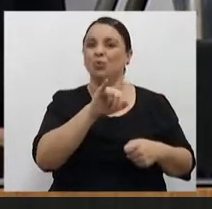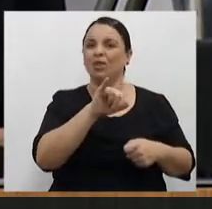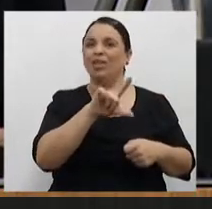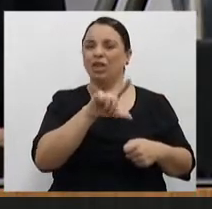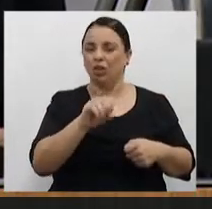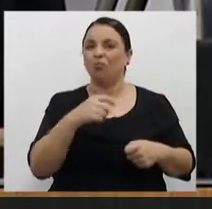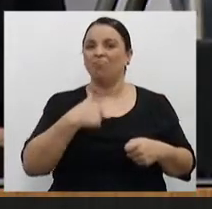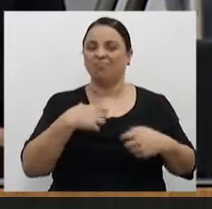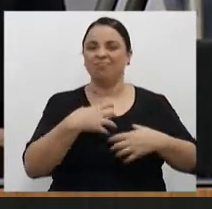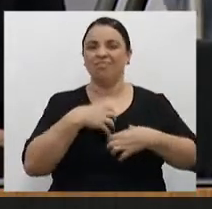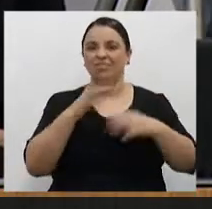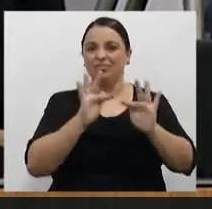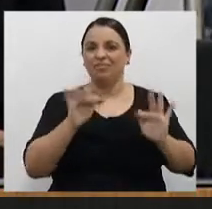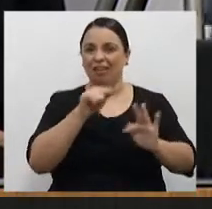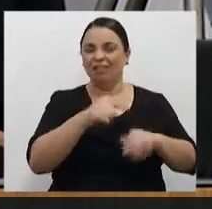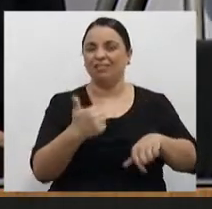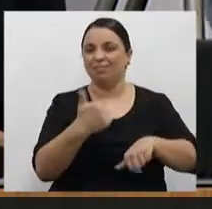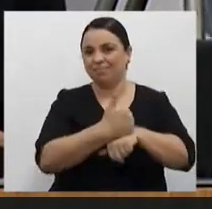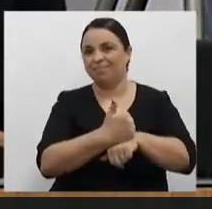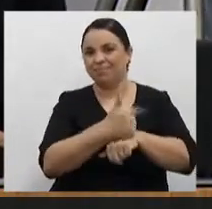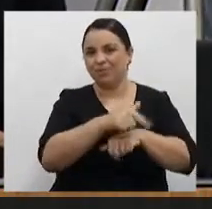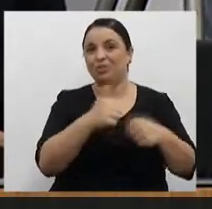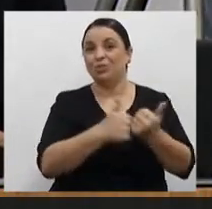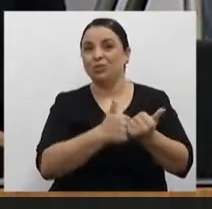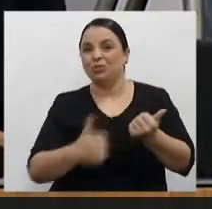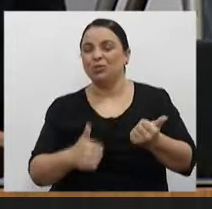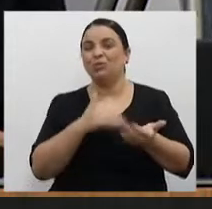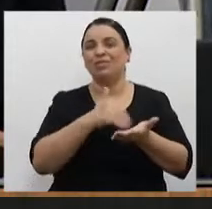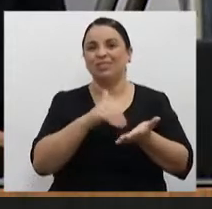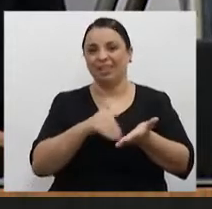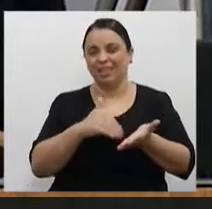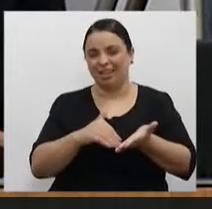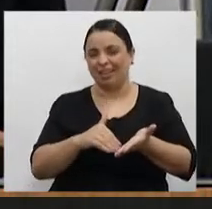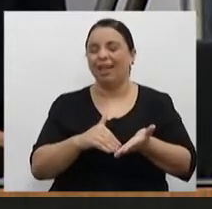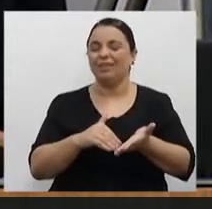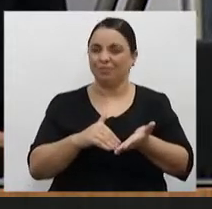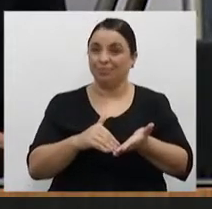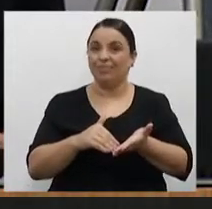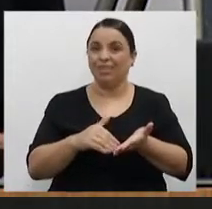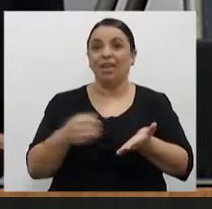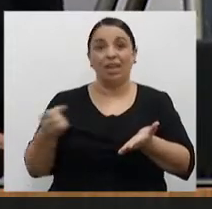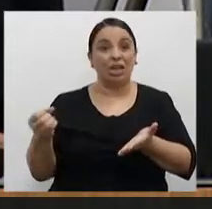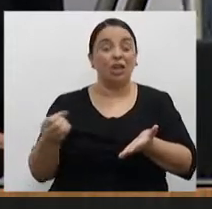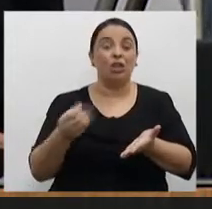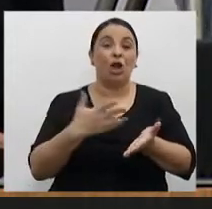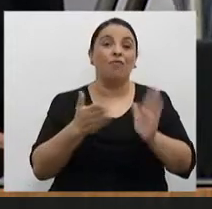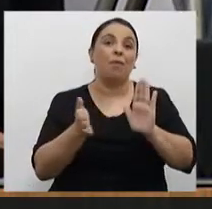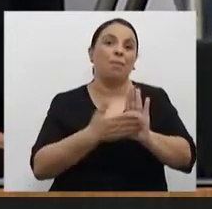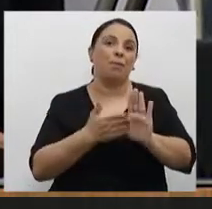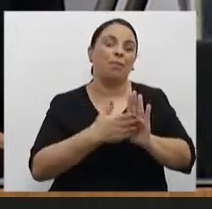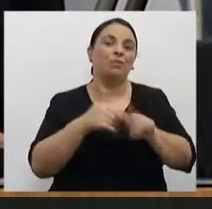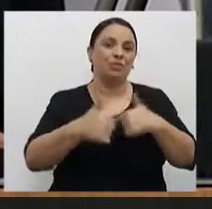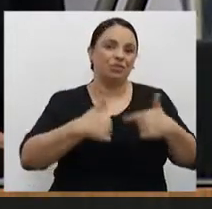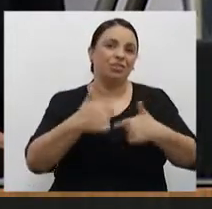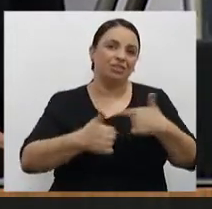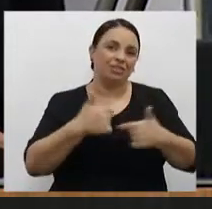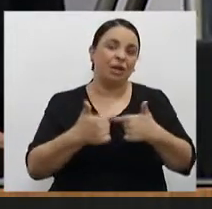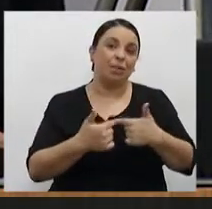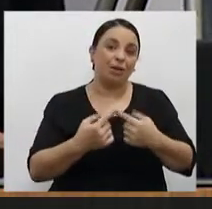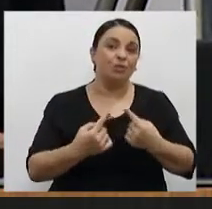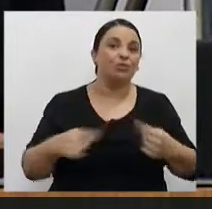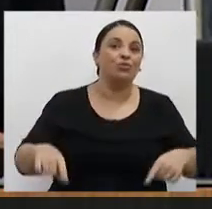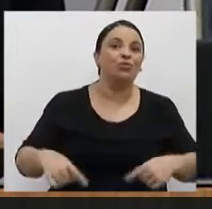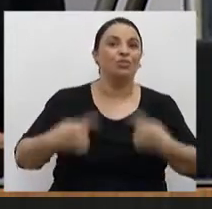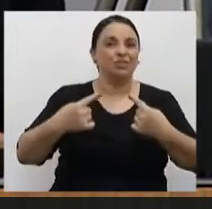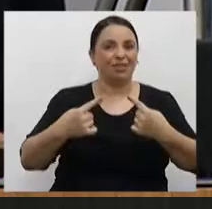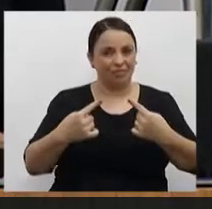né, com o anúncio e com essa nova construção que o Duílio se propôs aí no desafio, convidado